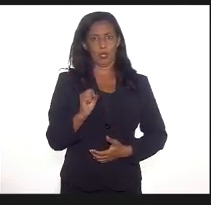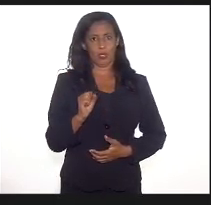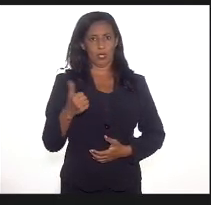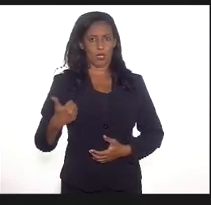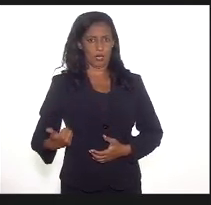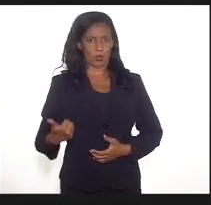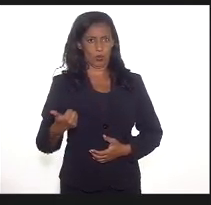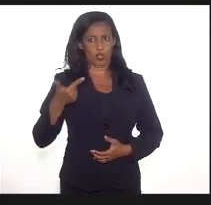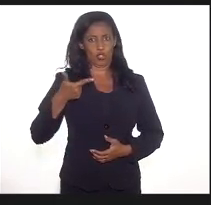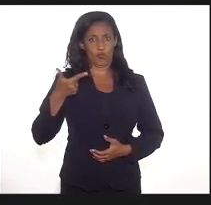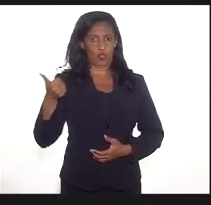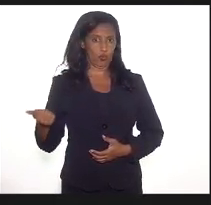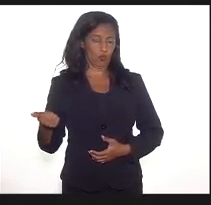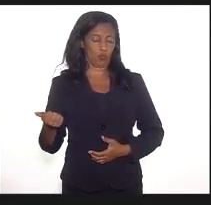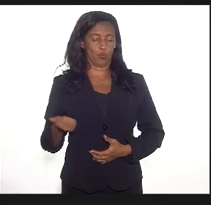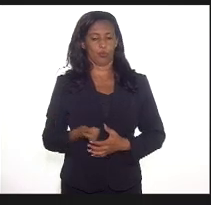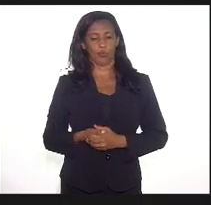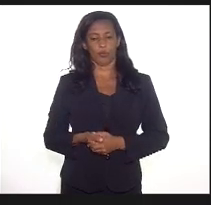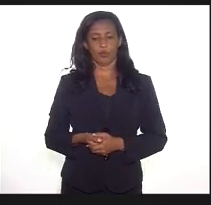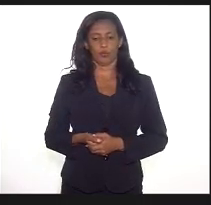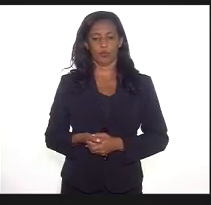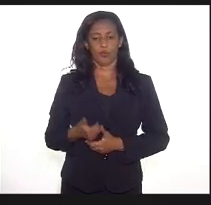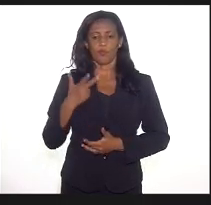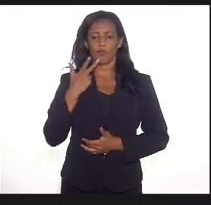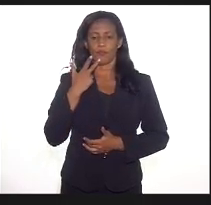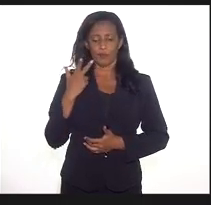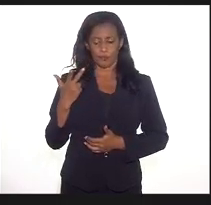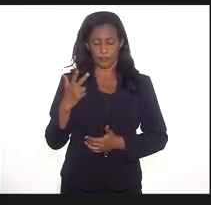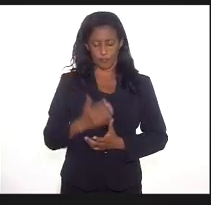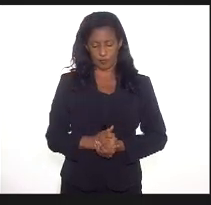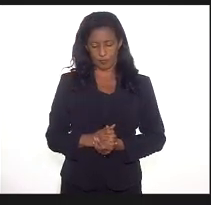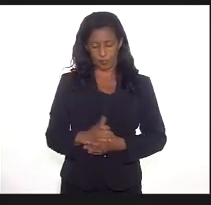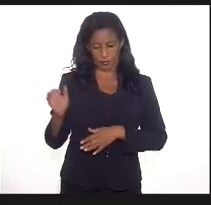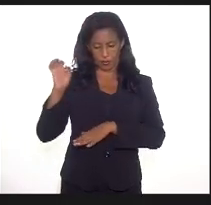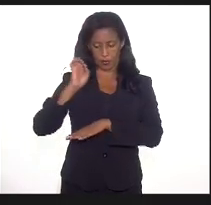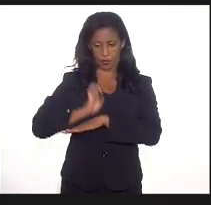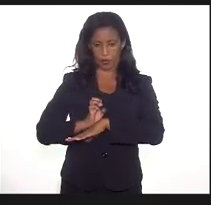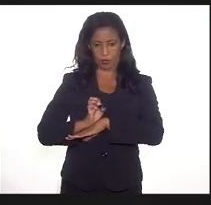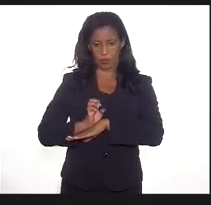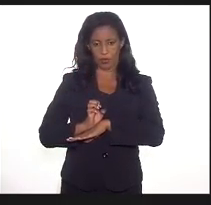10.681 de 21, diz o seguinte: o Estado,